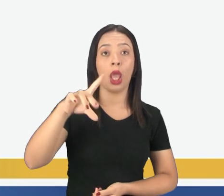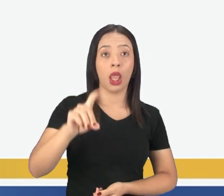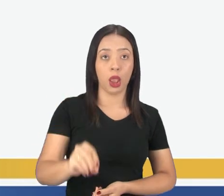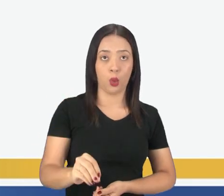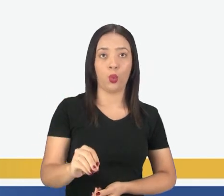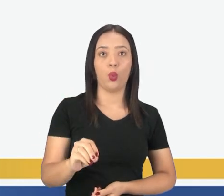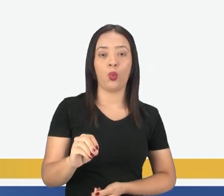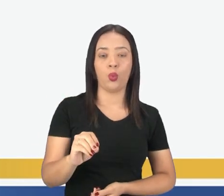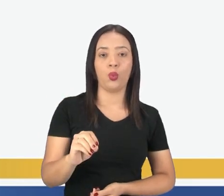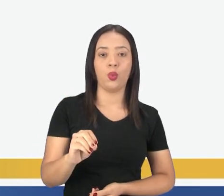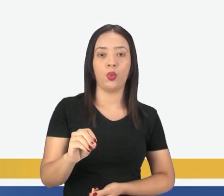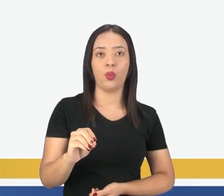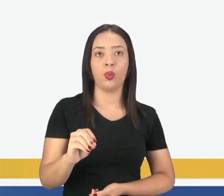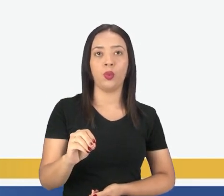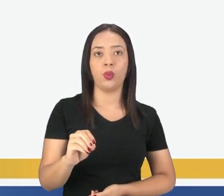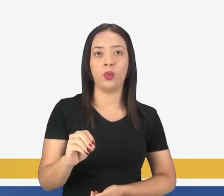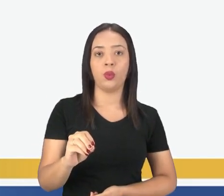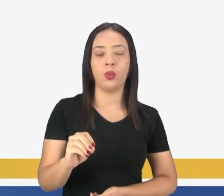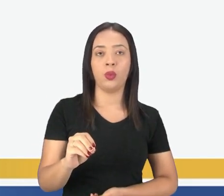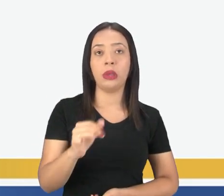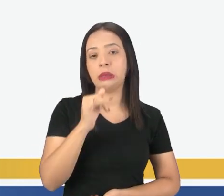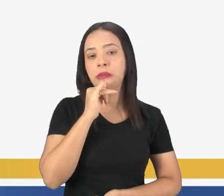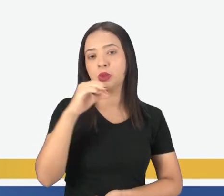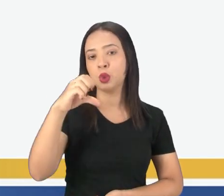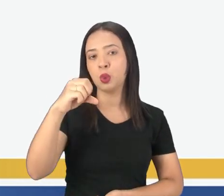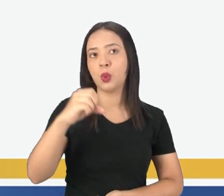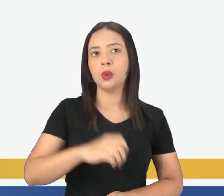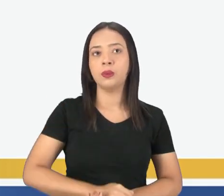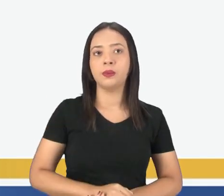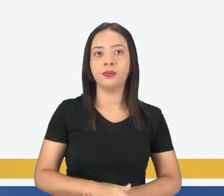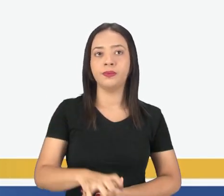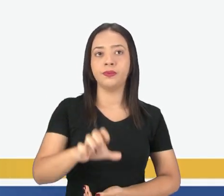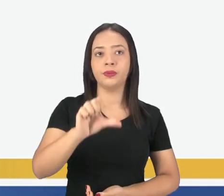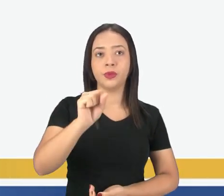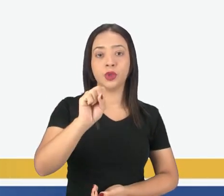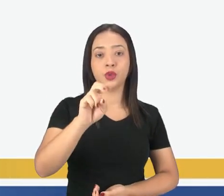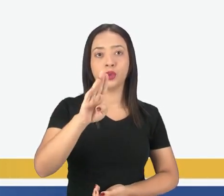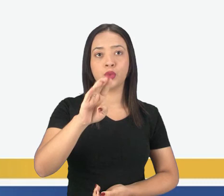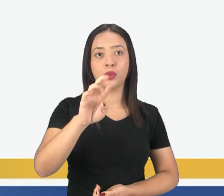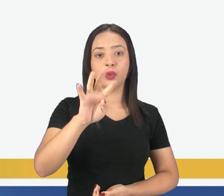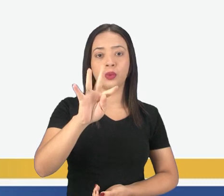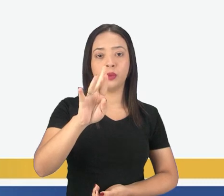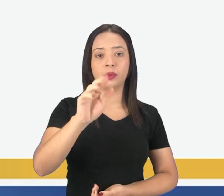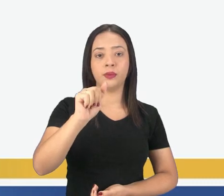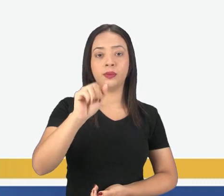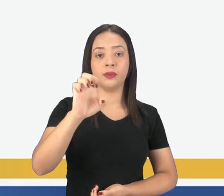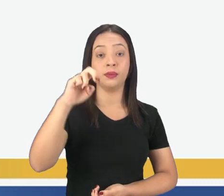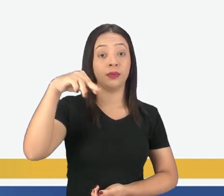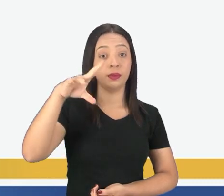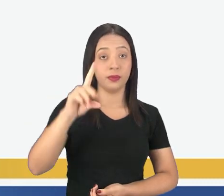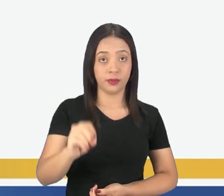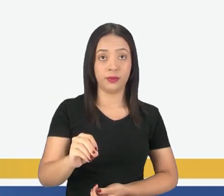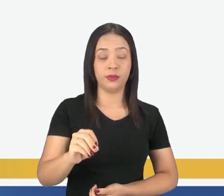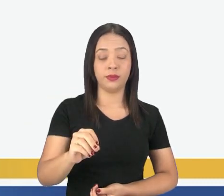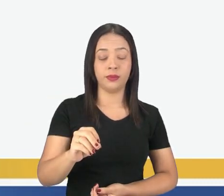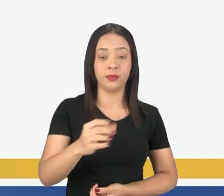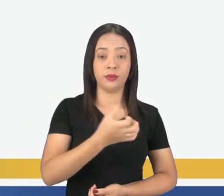Esse número em destaque é o 9, ó. Depois nós temos o subtraindo, que é o número que vem embaixo, que eu faço